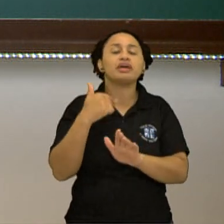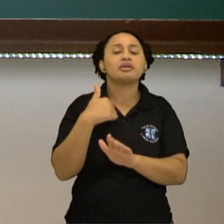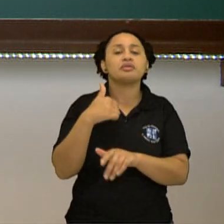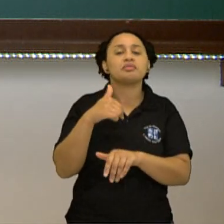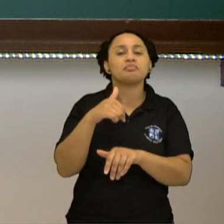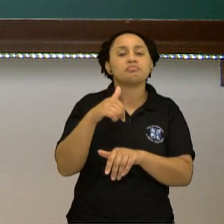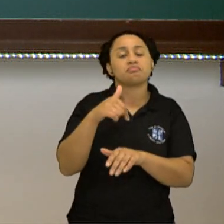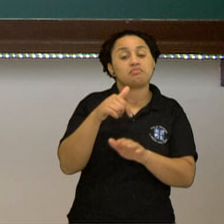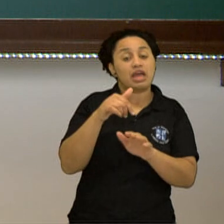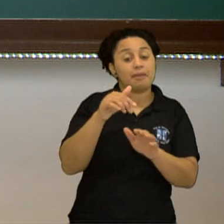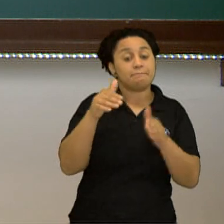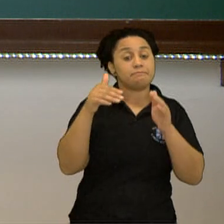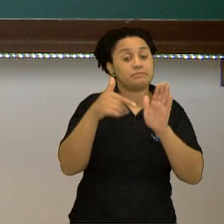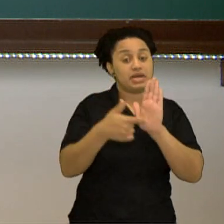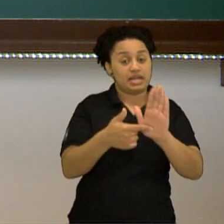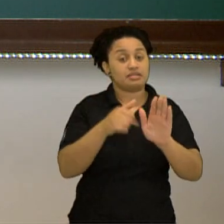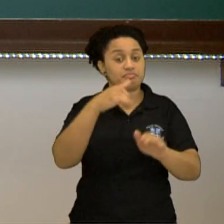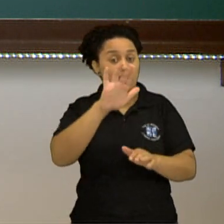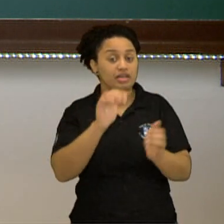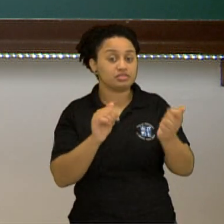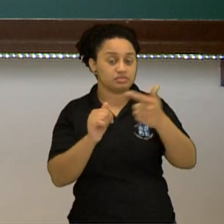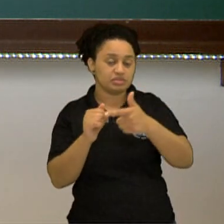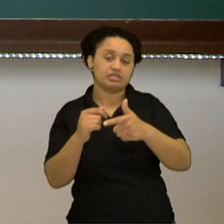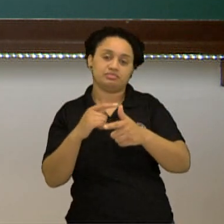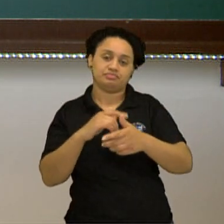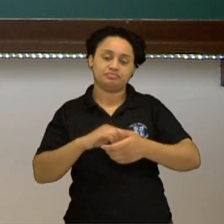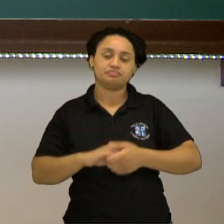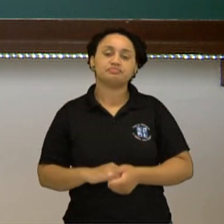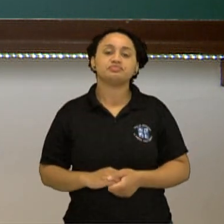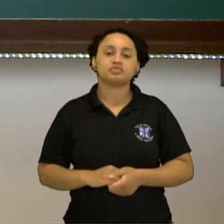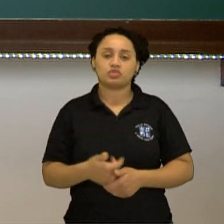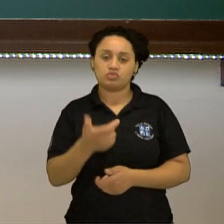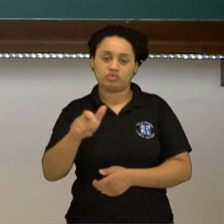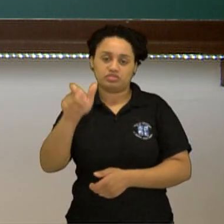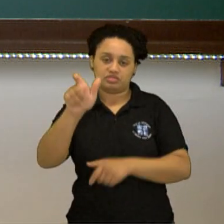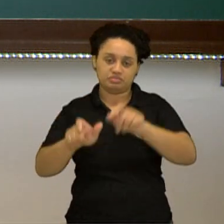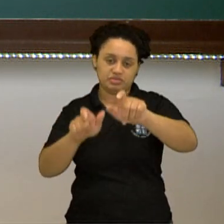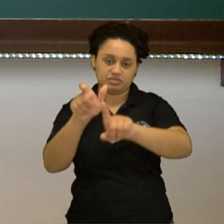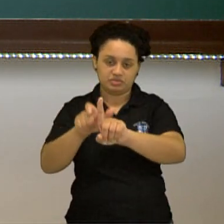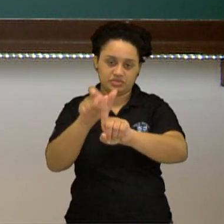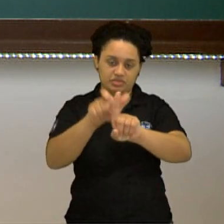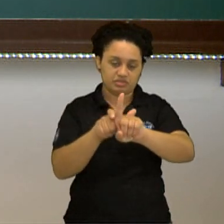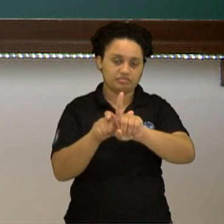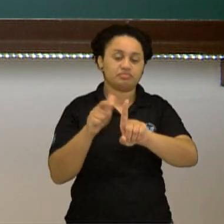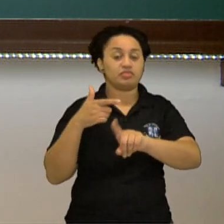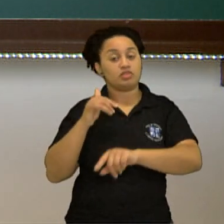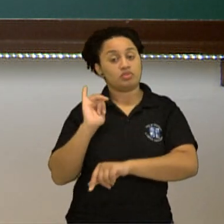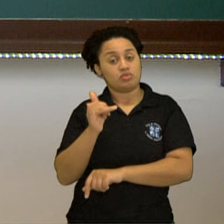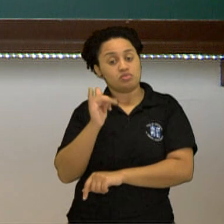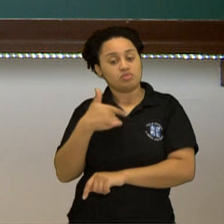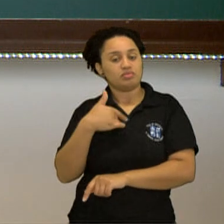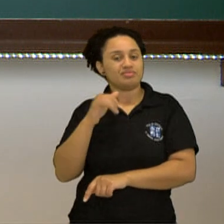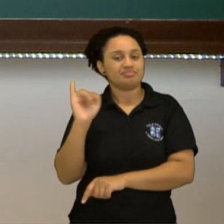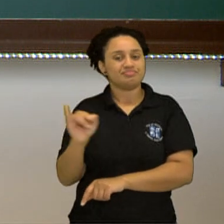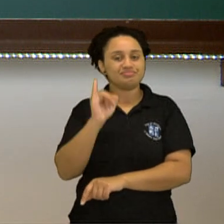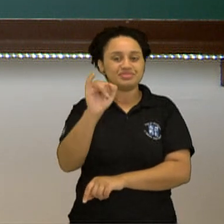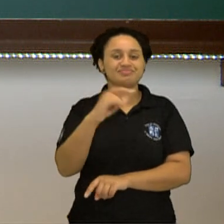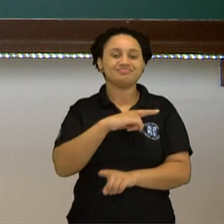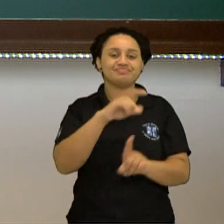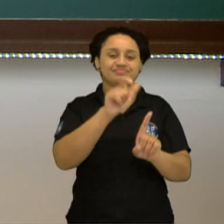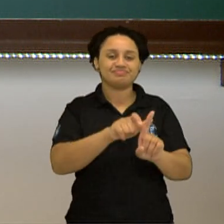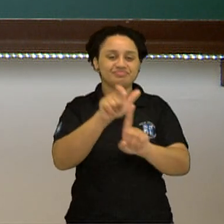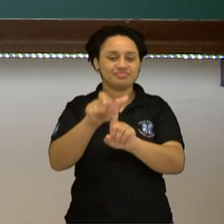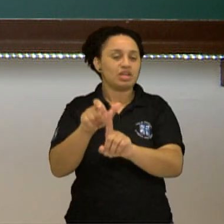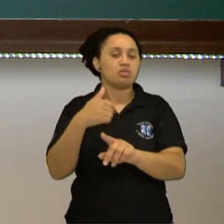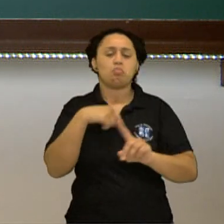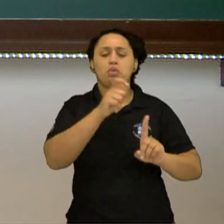o protagonista, eu tenho o coadjuvante. Dentro de um conto é essencial que apareçam personagens, mas não